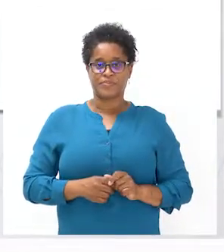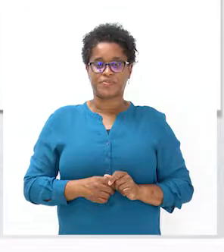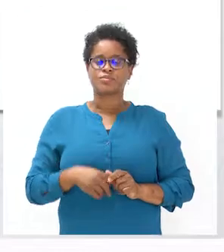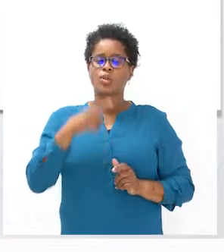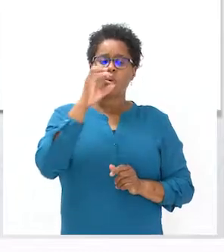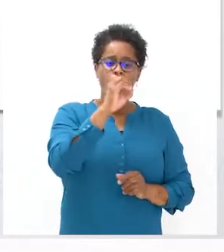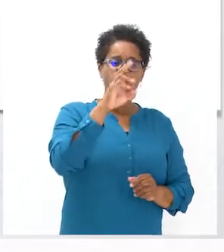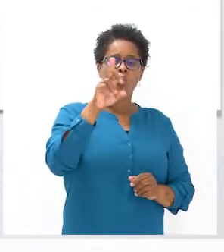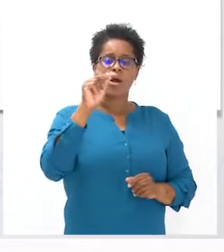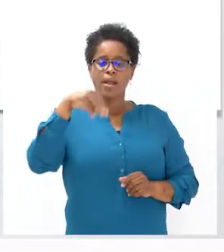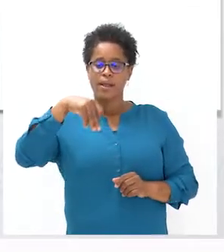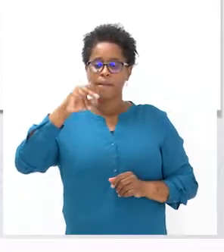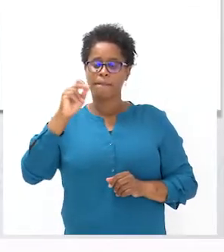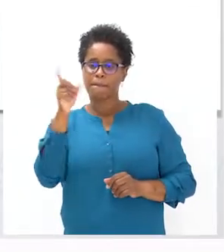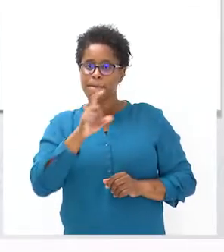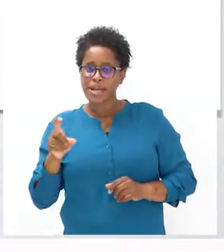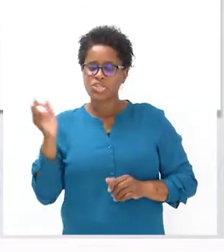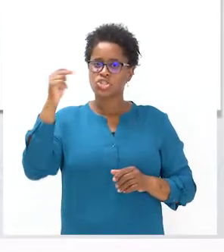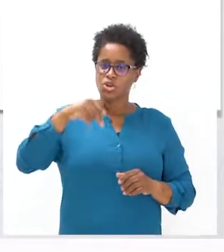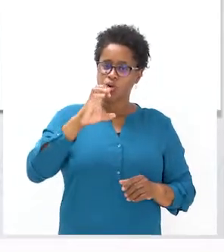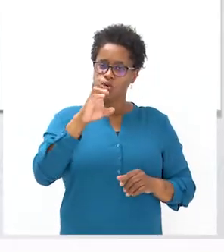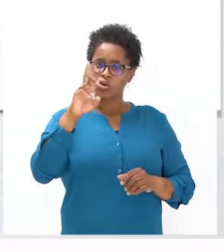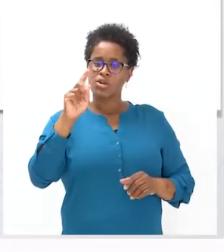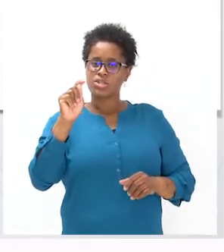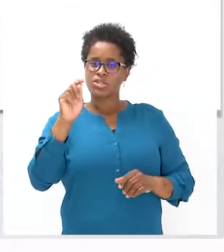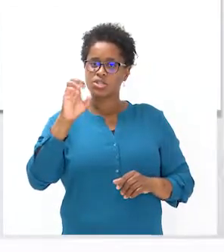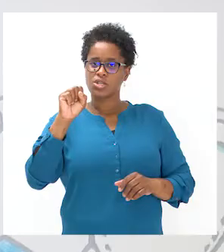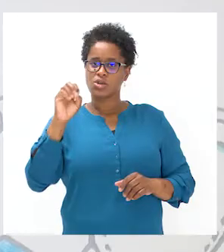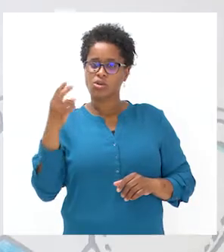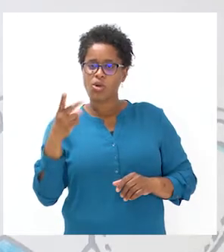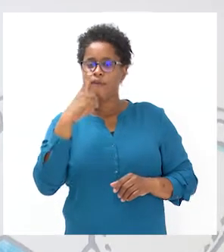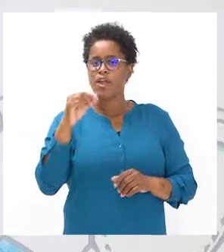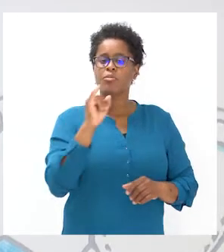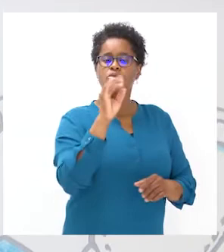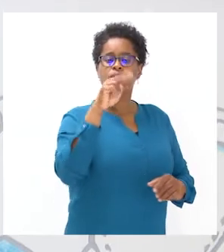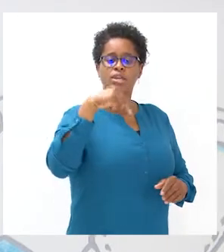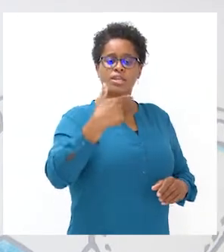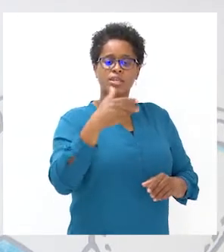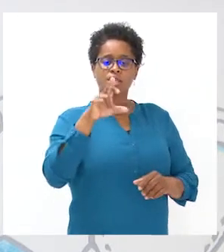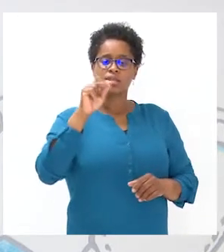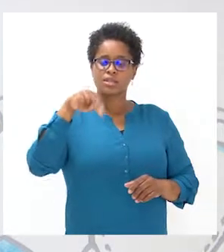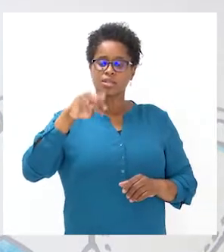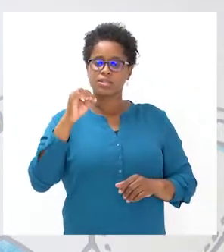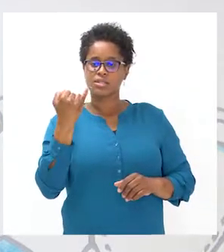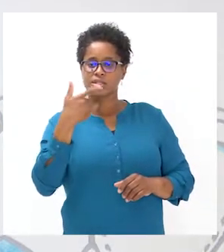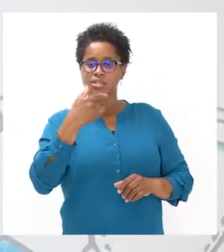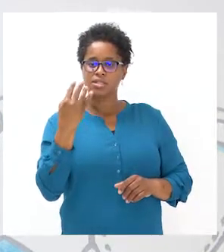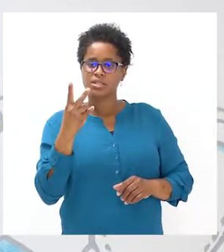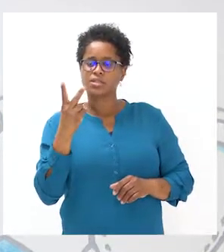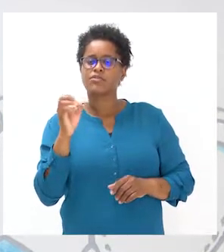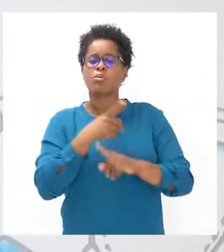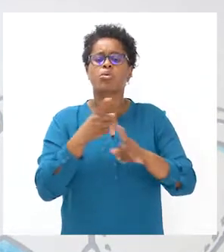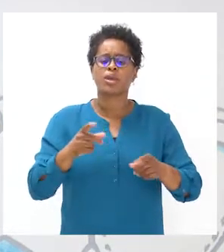O rapaz chegou. É verbo intransitivo. Por que é verbo intransitivo? Já